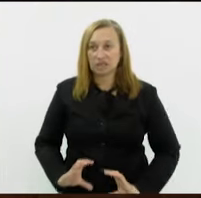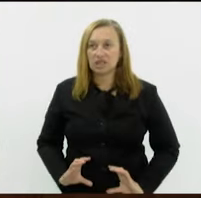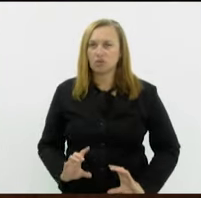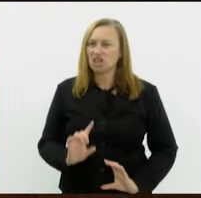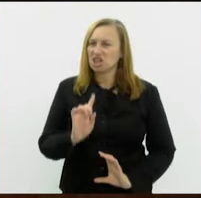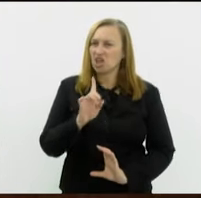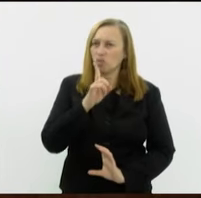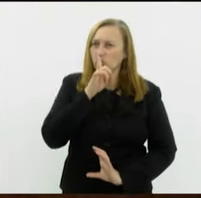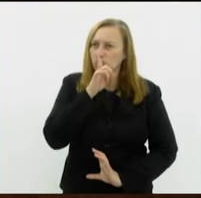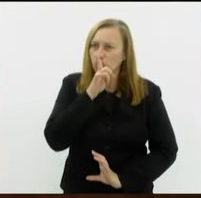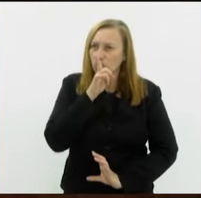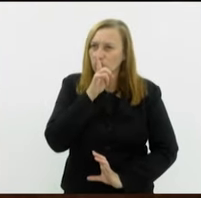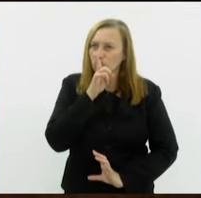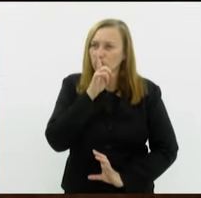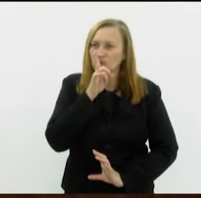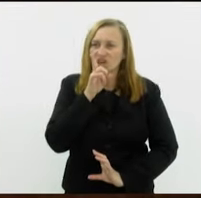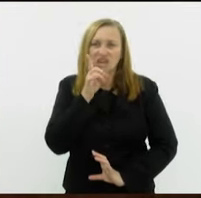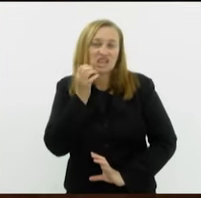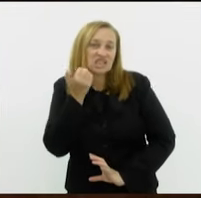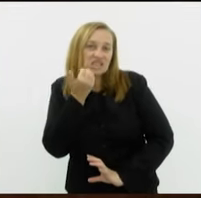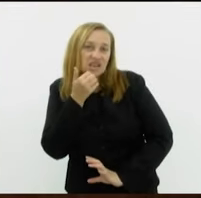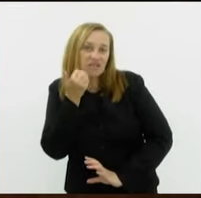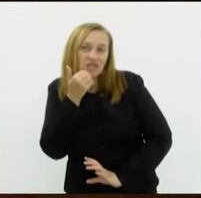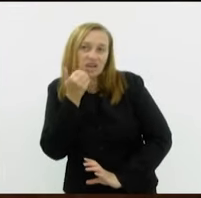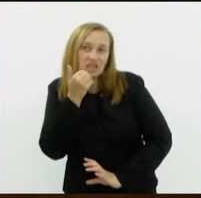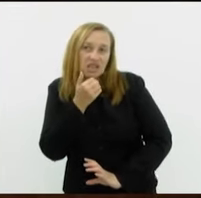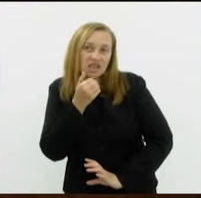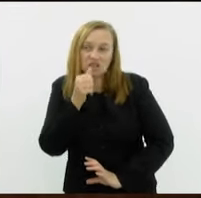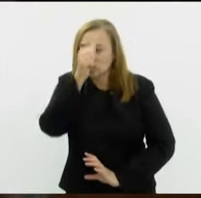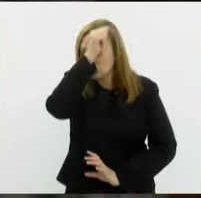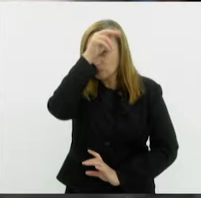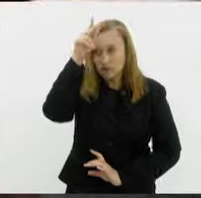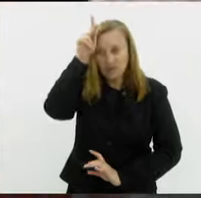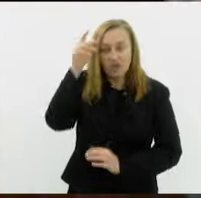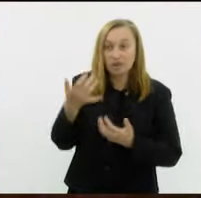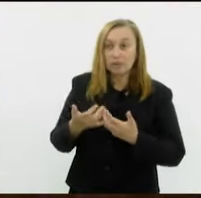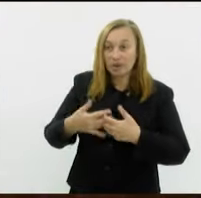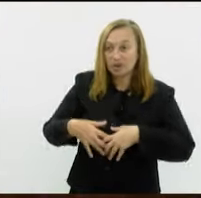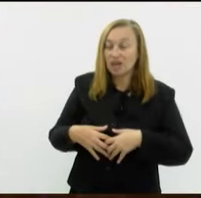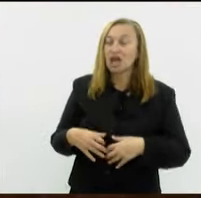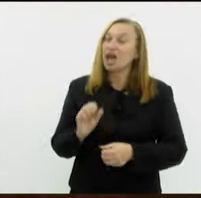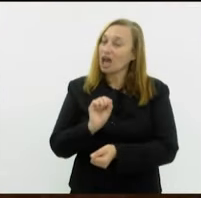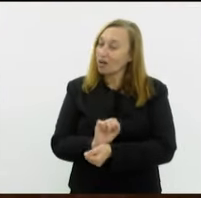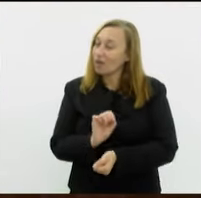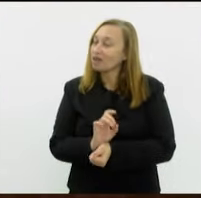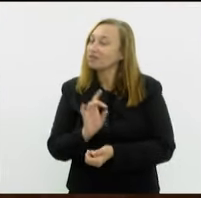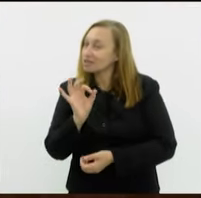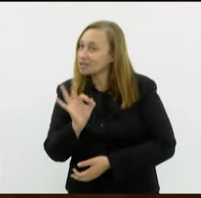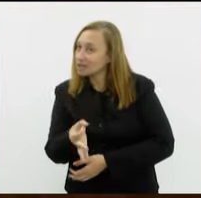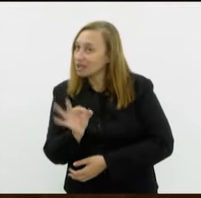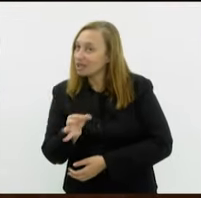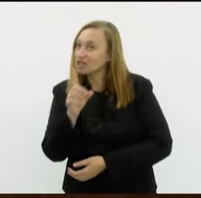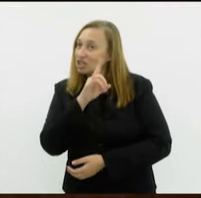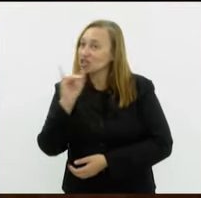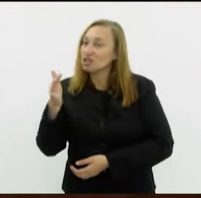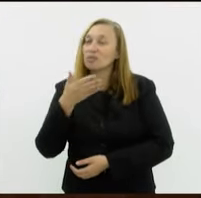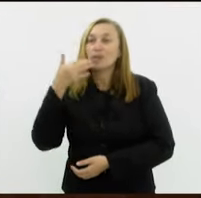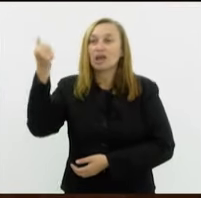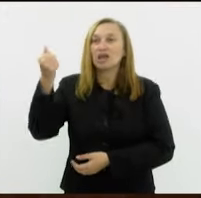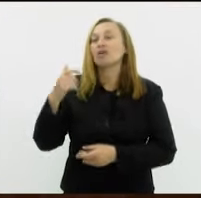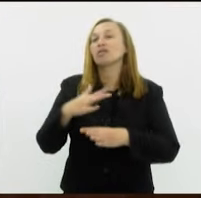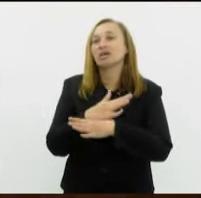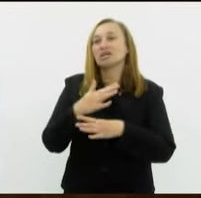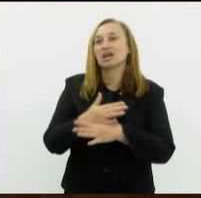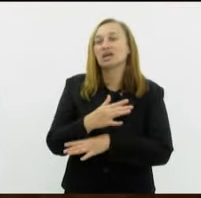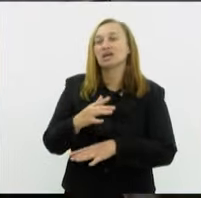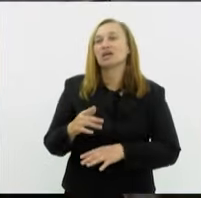intimidarei com as gracinhas do senhor Bontempo e, definitivamente, espero efetivamente dias melhores para a cidade de